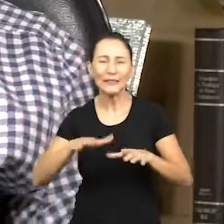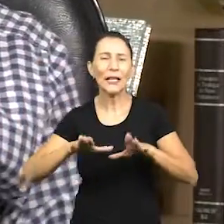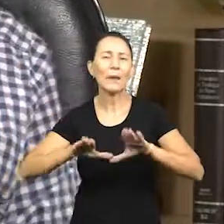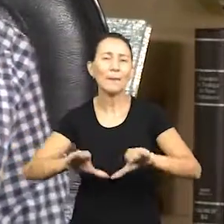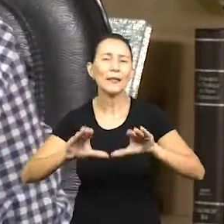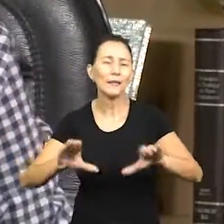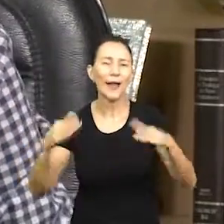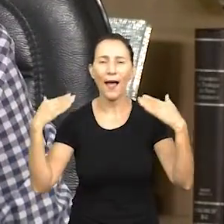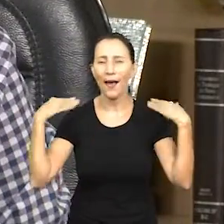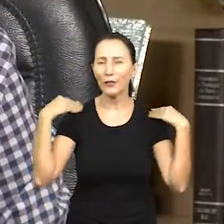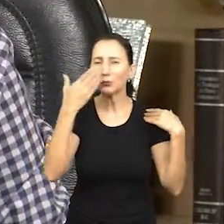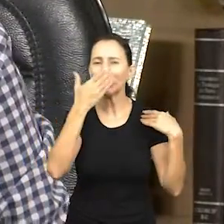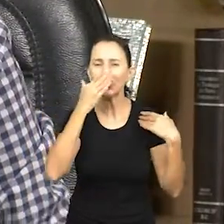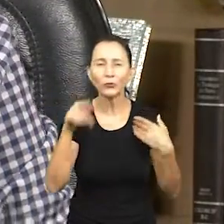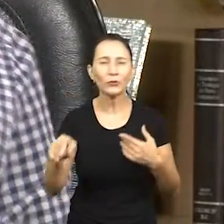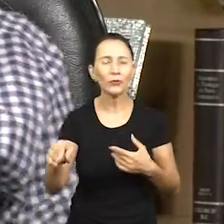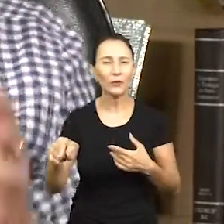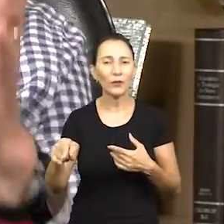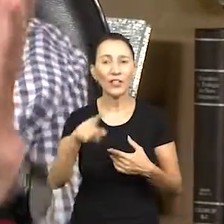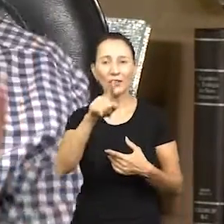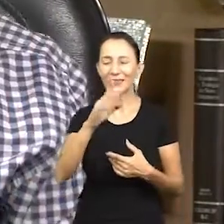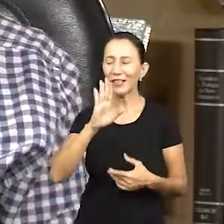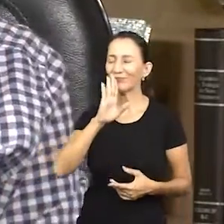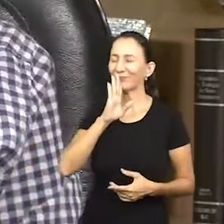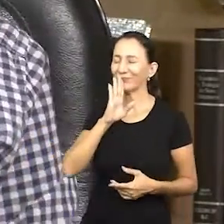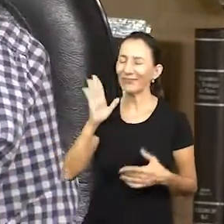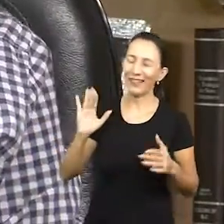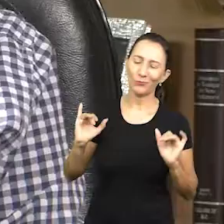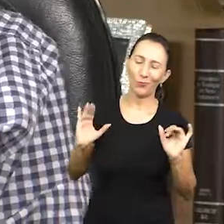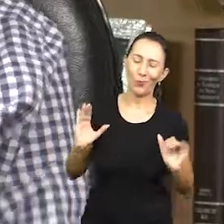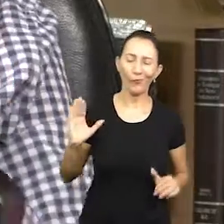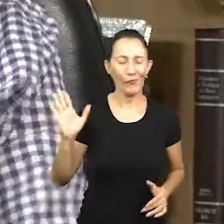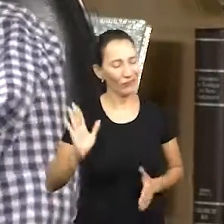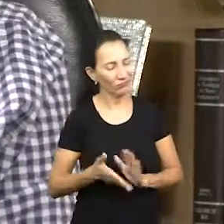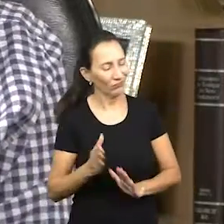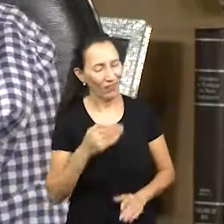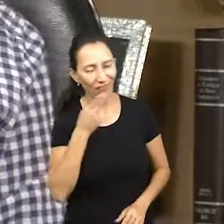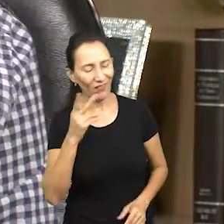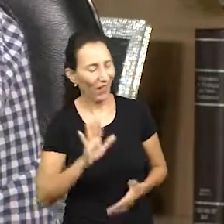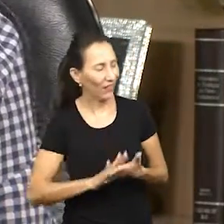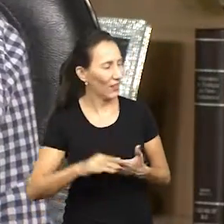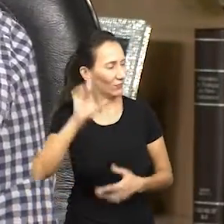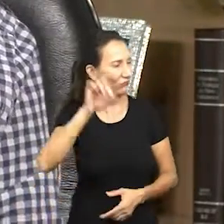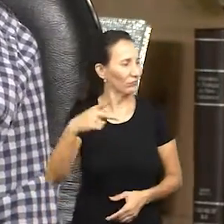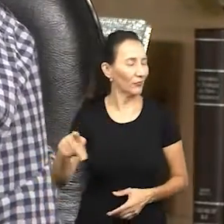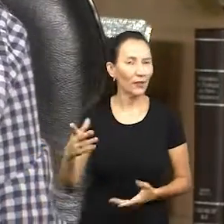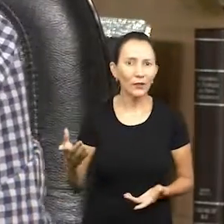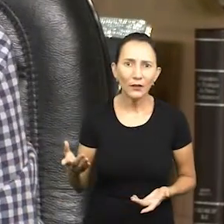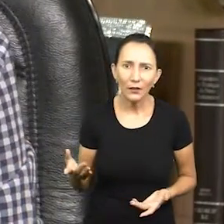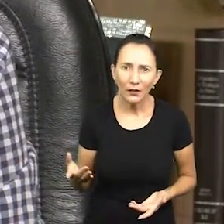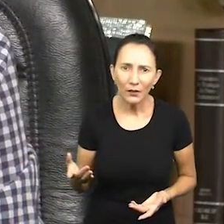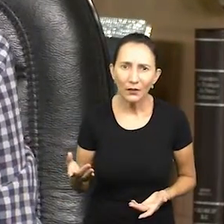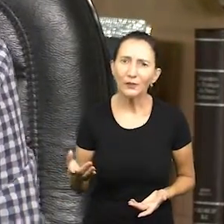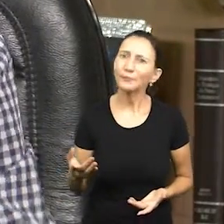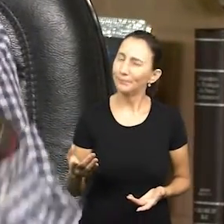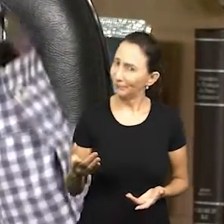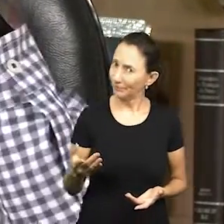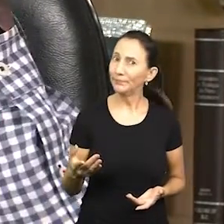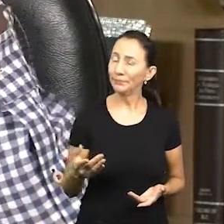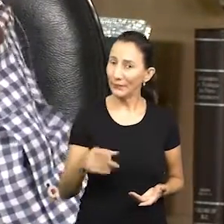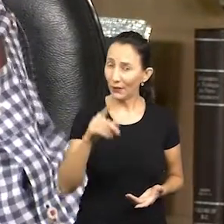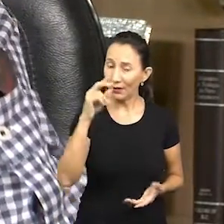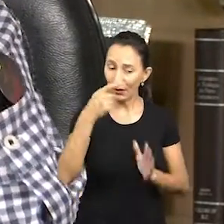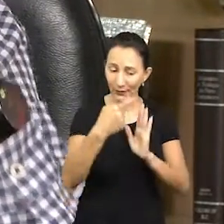Mas você é o cara legal. Você é o gente boa. Está deixando essa pessoa ir para o inferno. Veja esse texto de